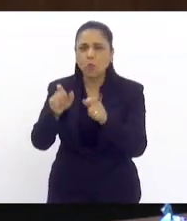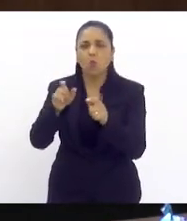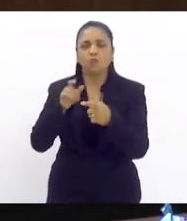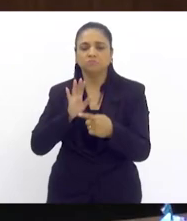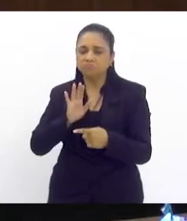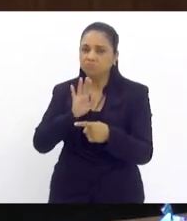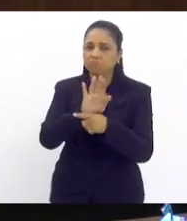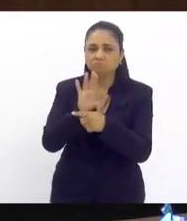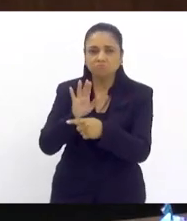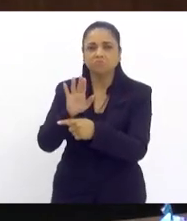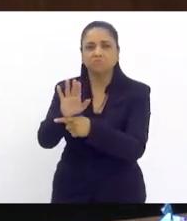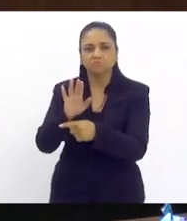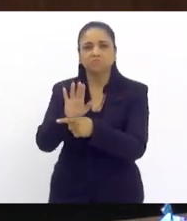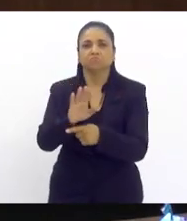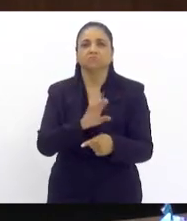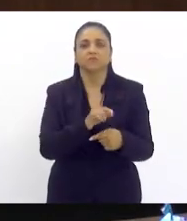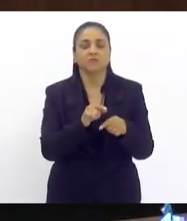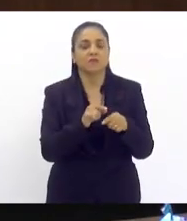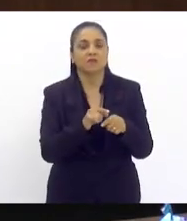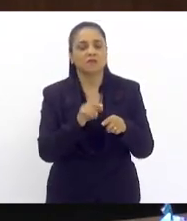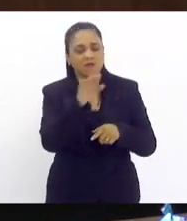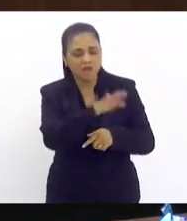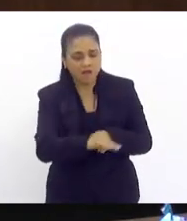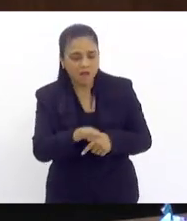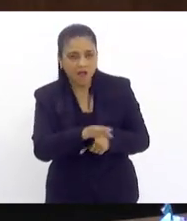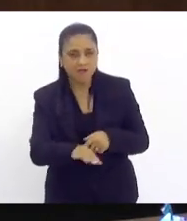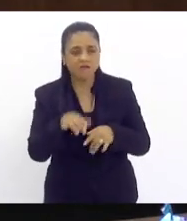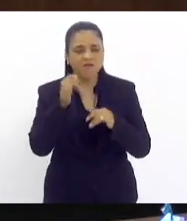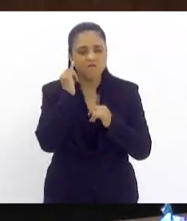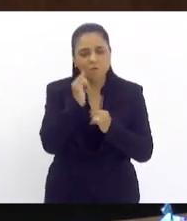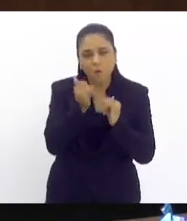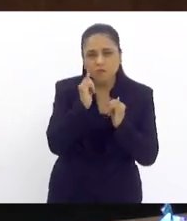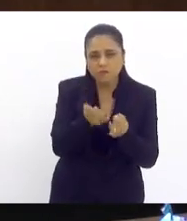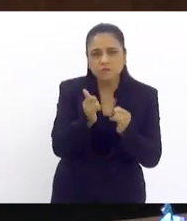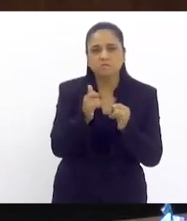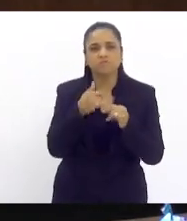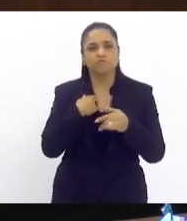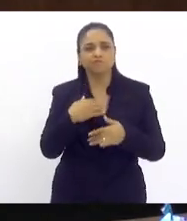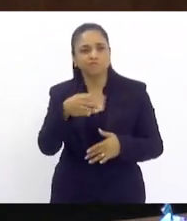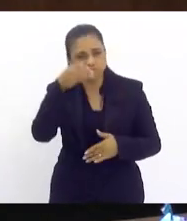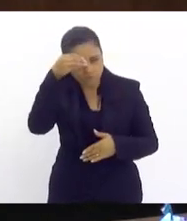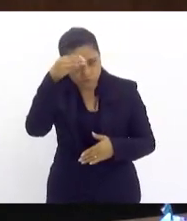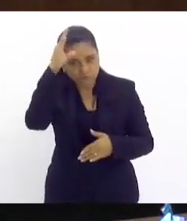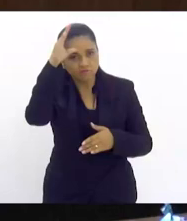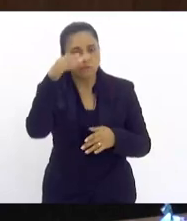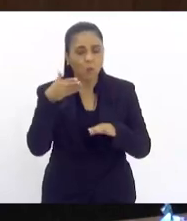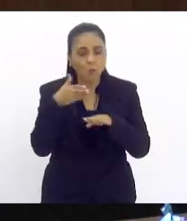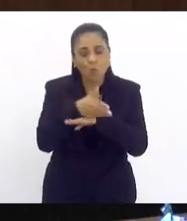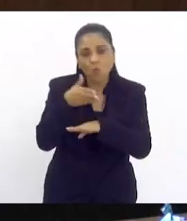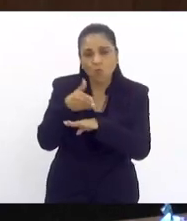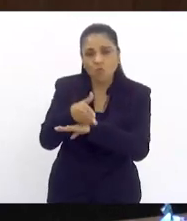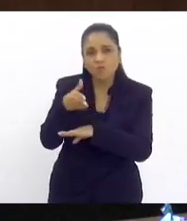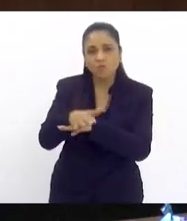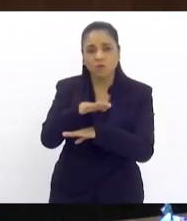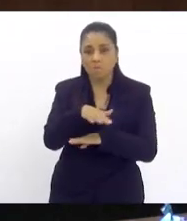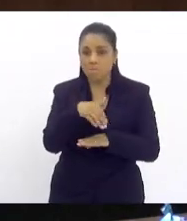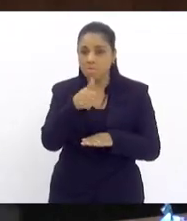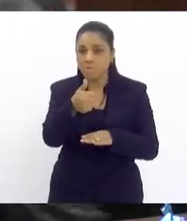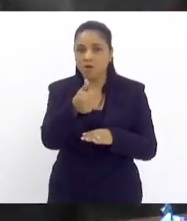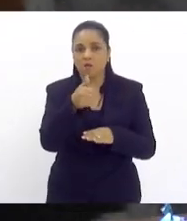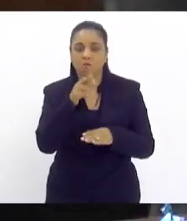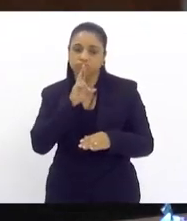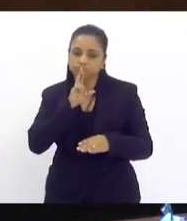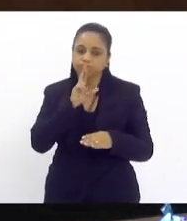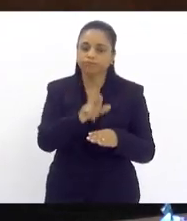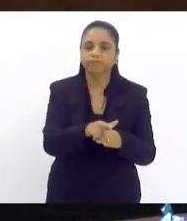ser beneficiadas, porque, de fato, a informação, o conhecimento, o acesso ao melhor diagnóstico